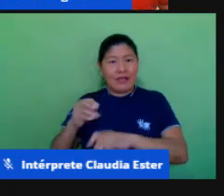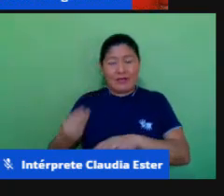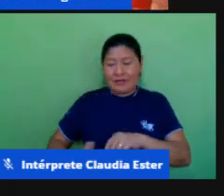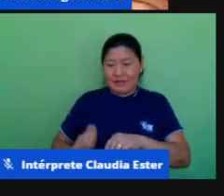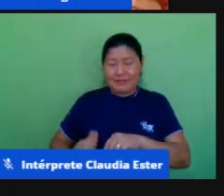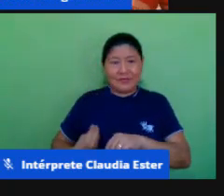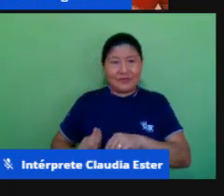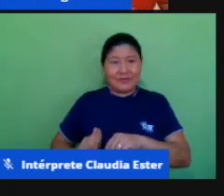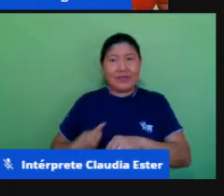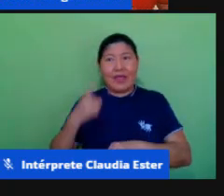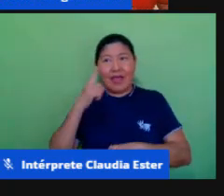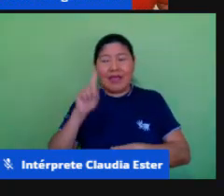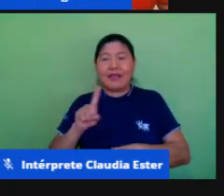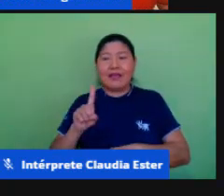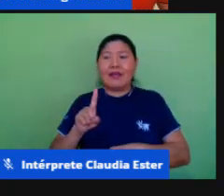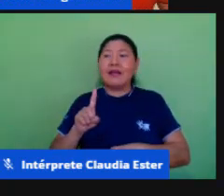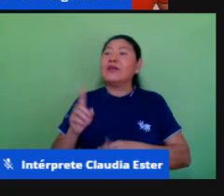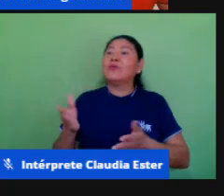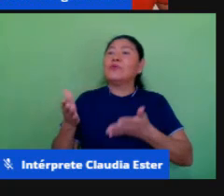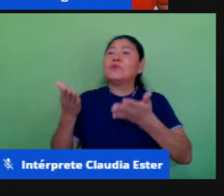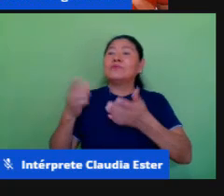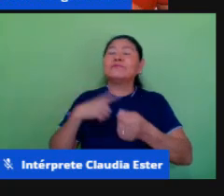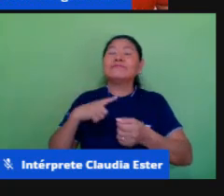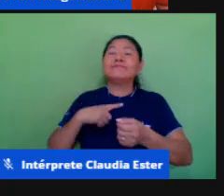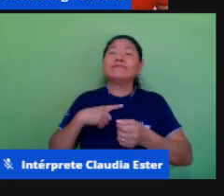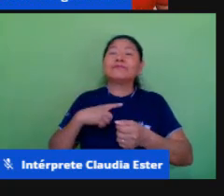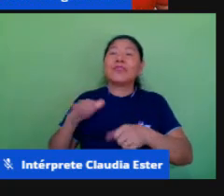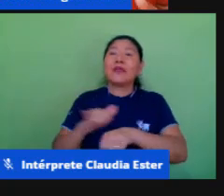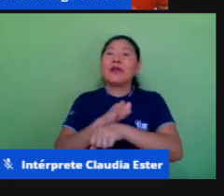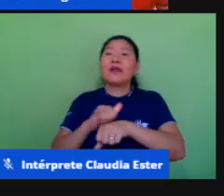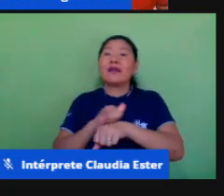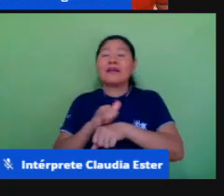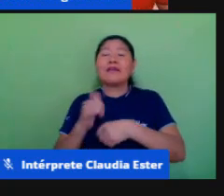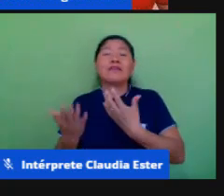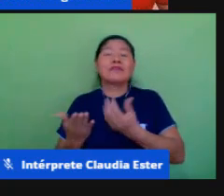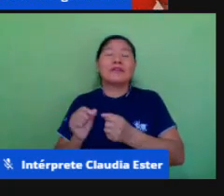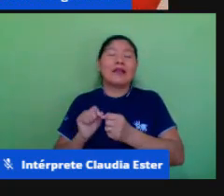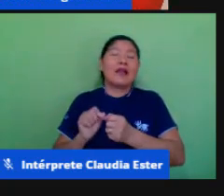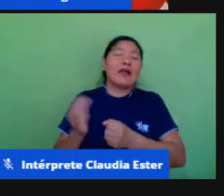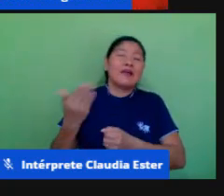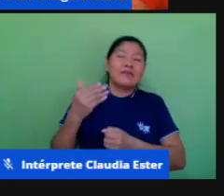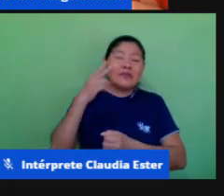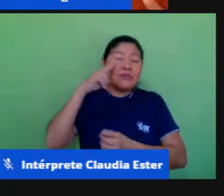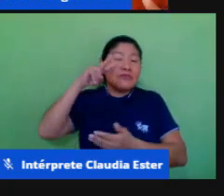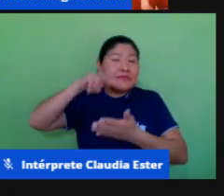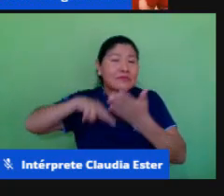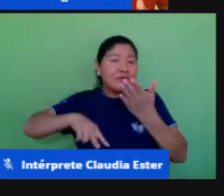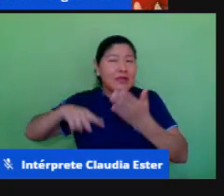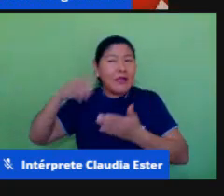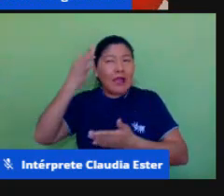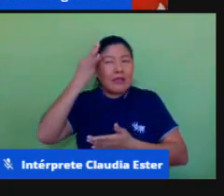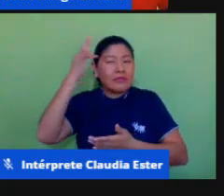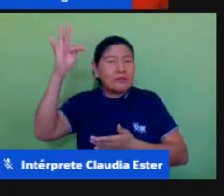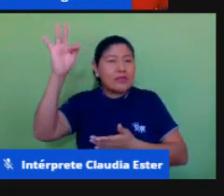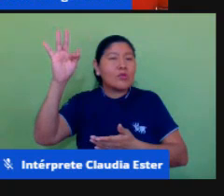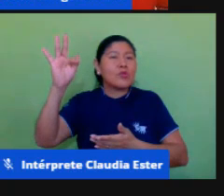né? Ia ler obras literárias, livros, discutir, fazer